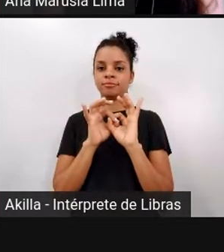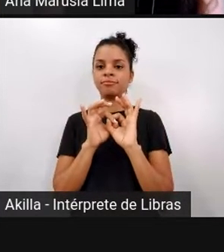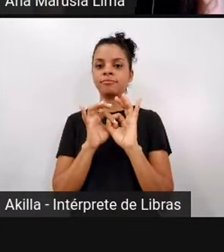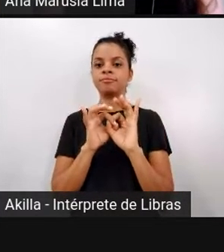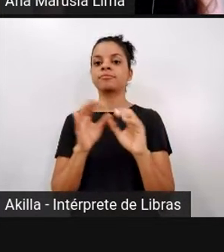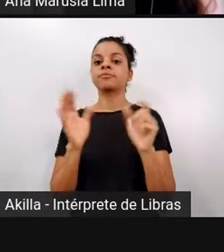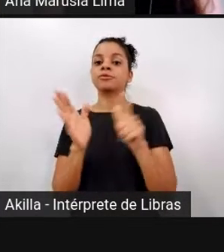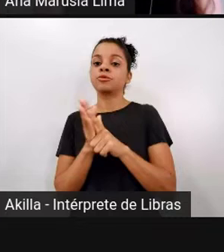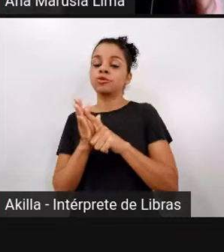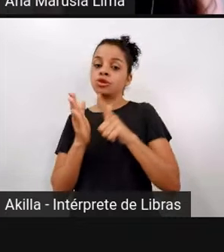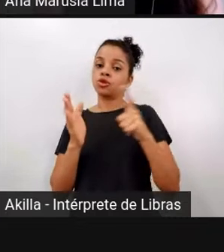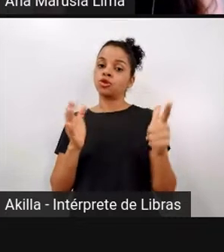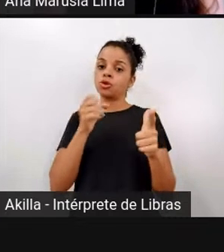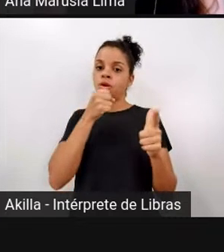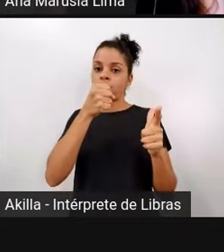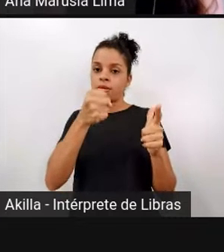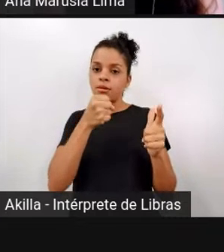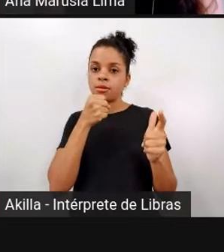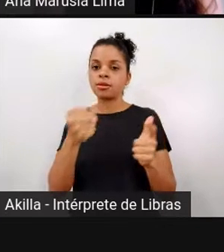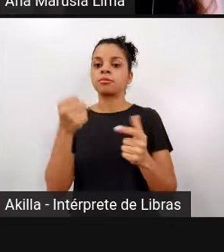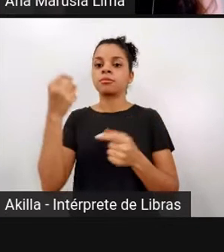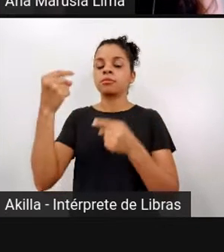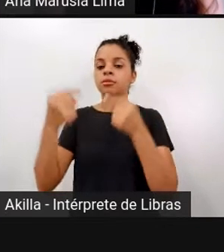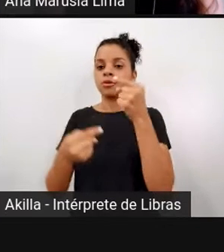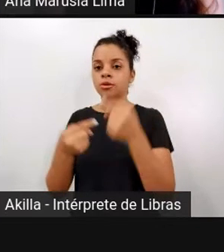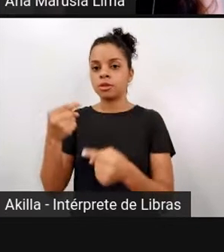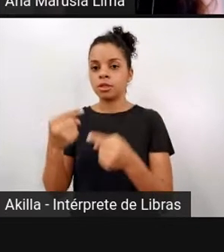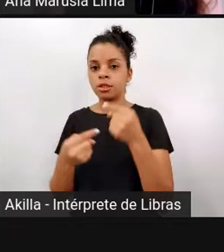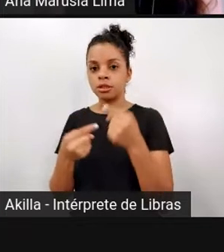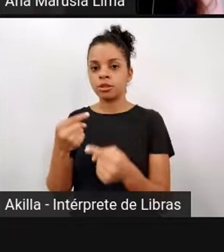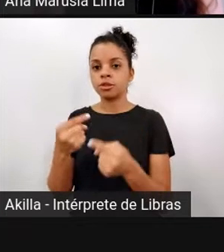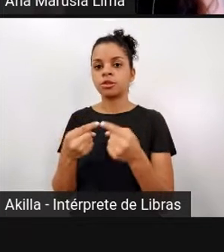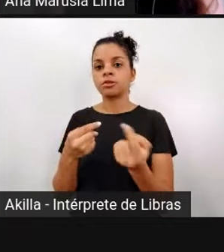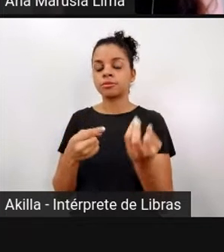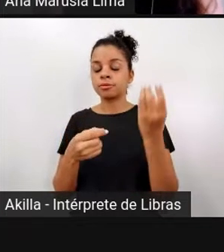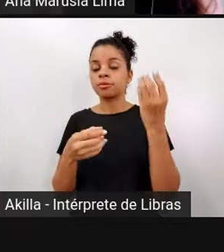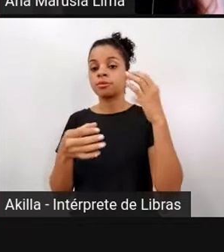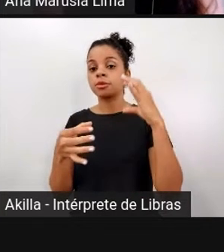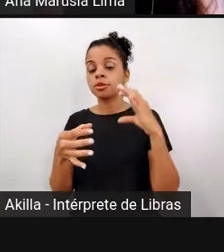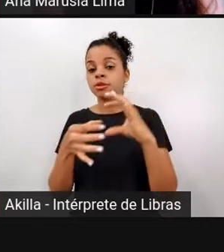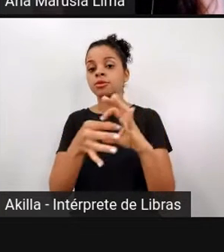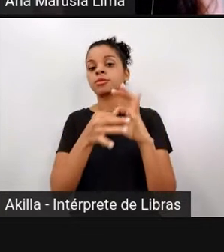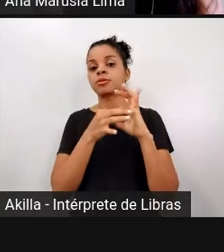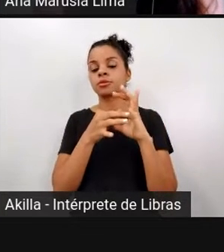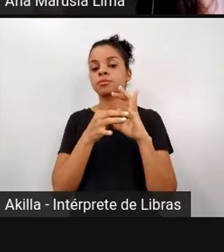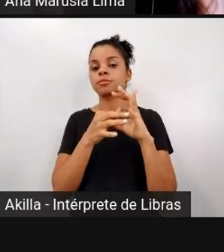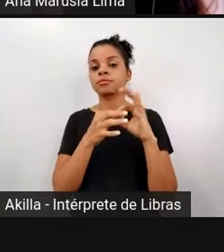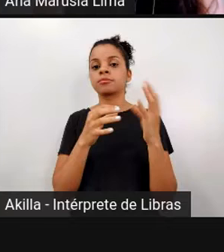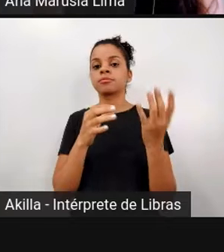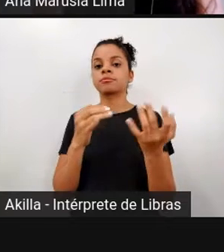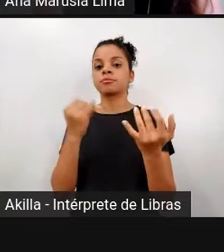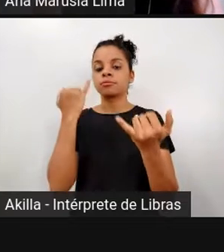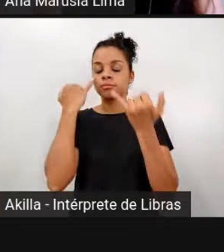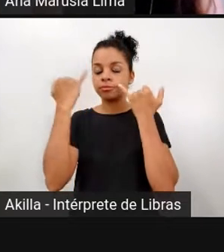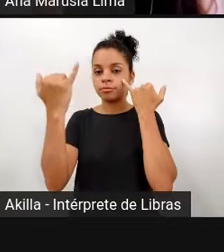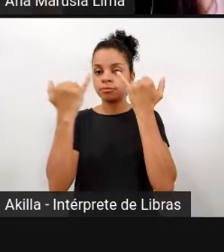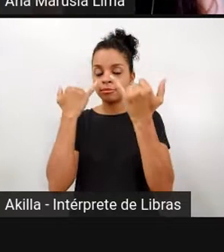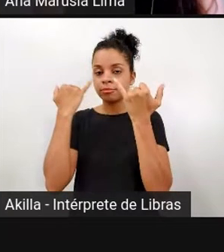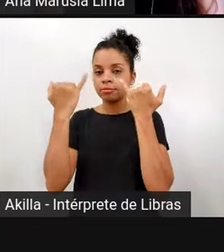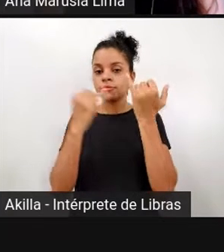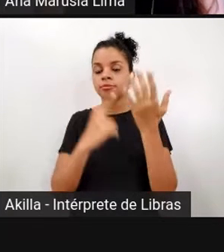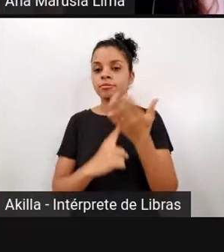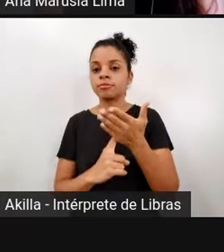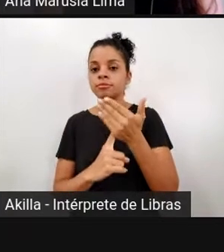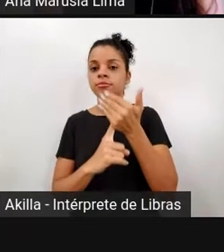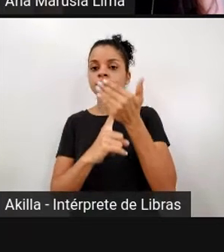infotenimento faz a sinergia entre jornalismo, política, entretenimento, mídia, informação e tecnologias de